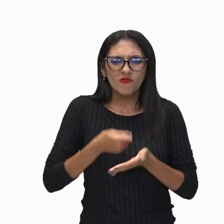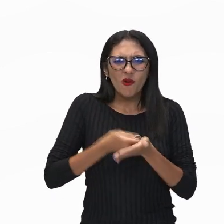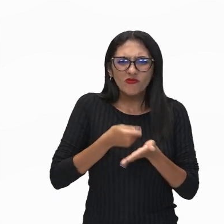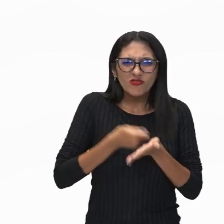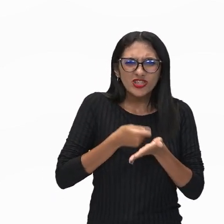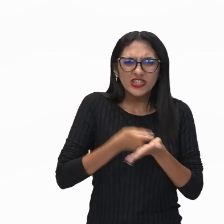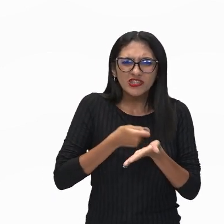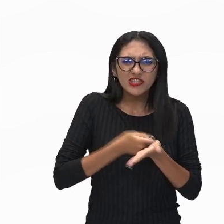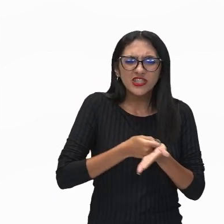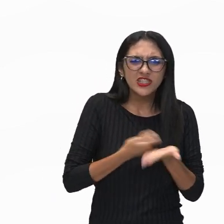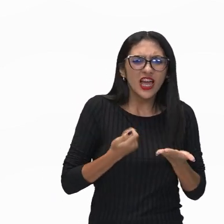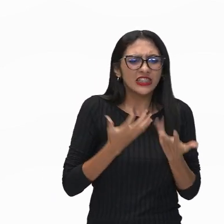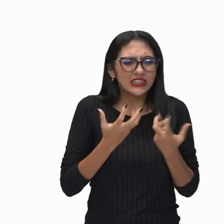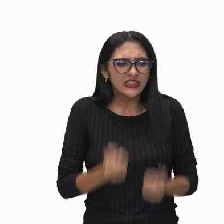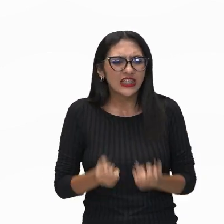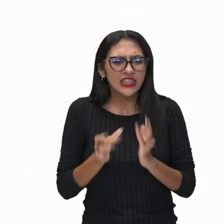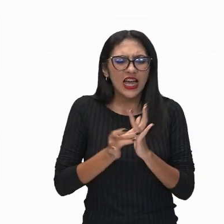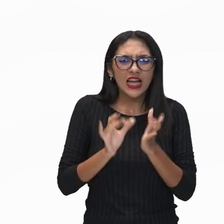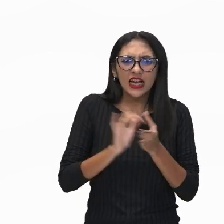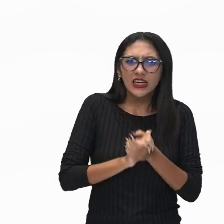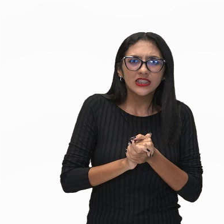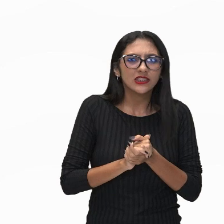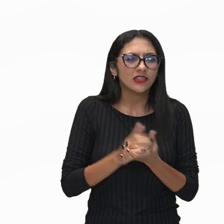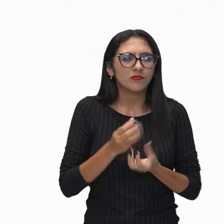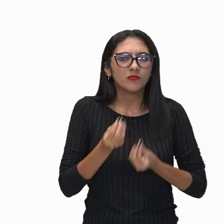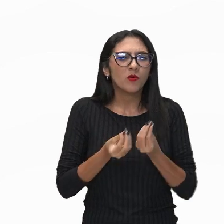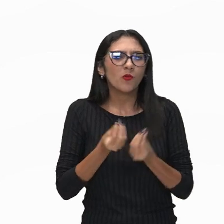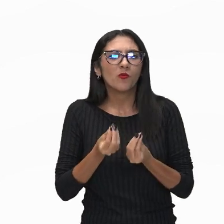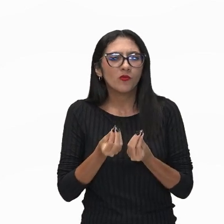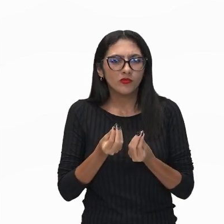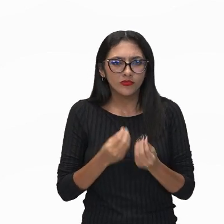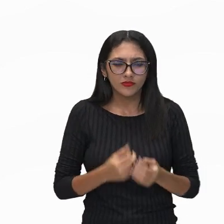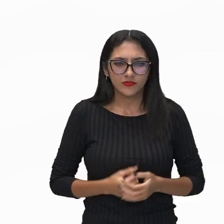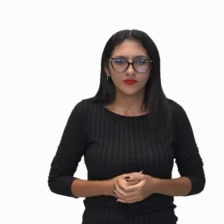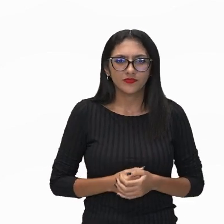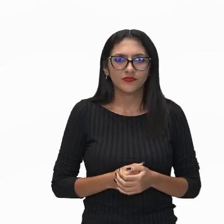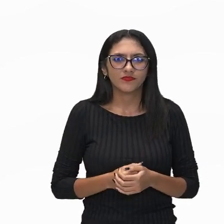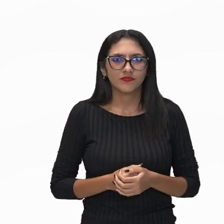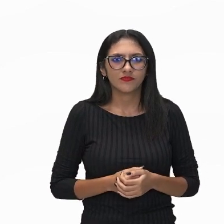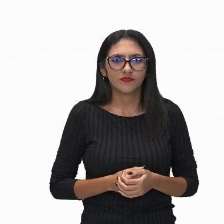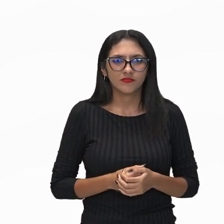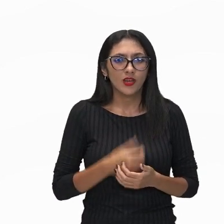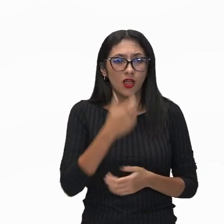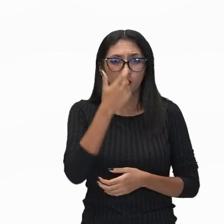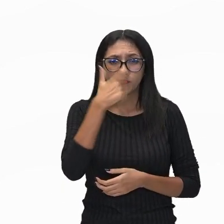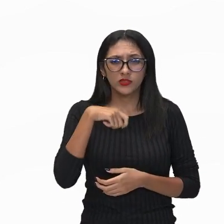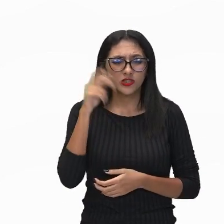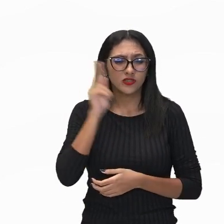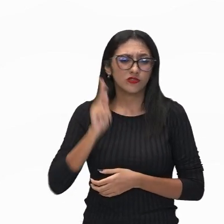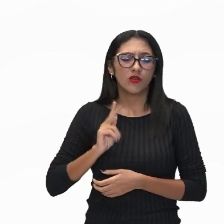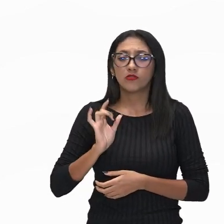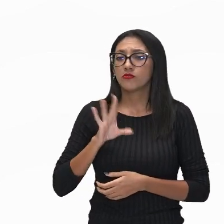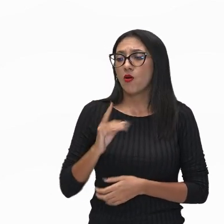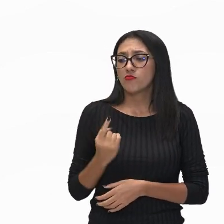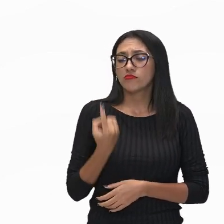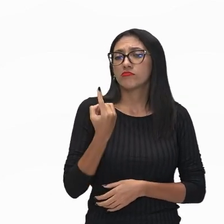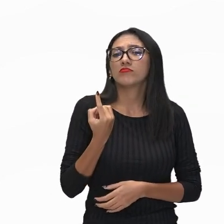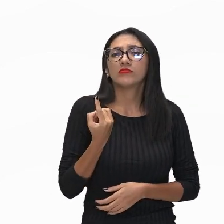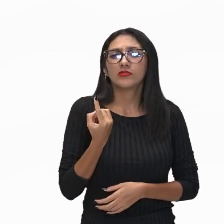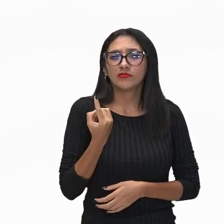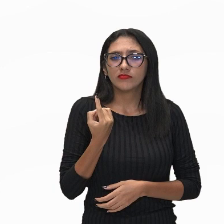realizar seus sonhos. A minha história é apenas uma história.